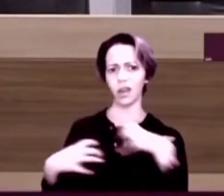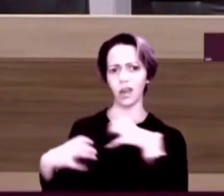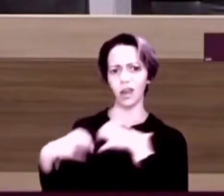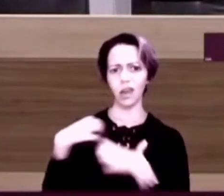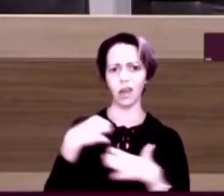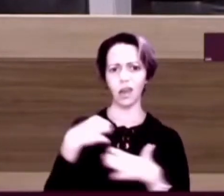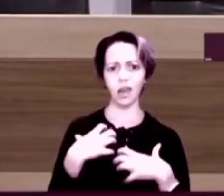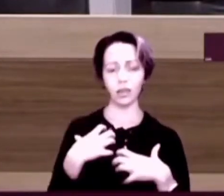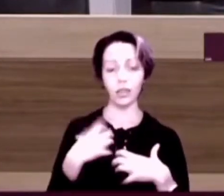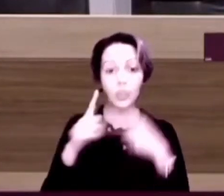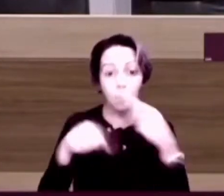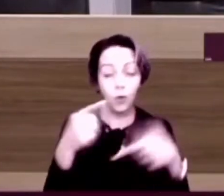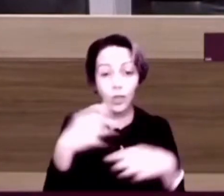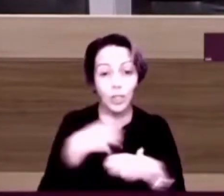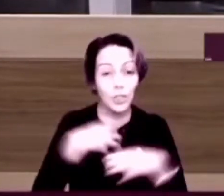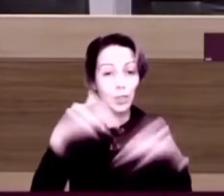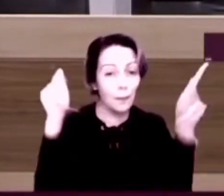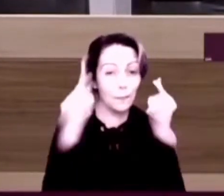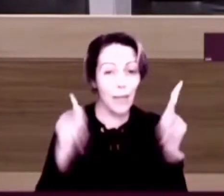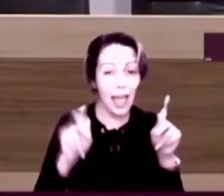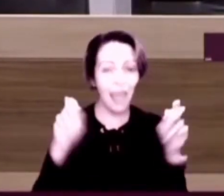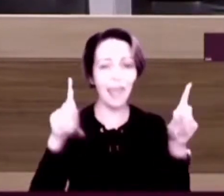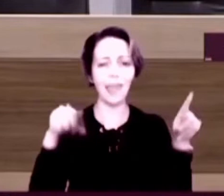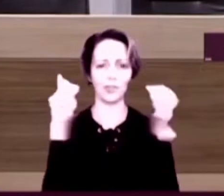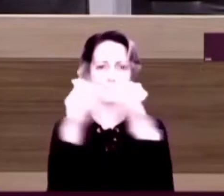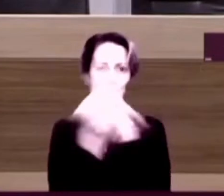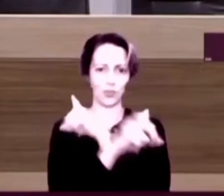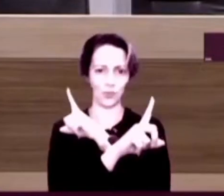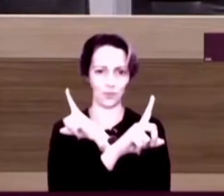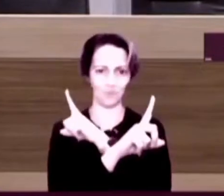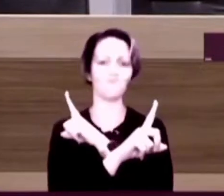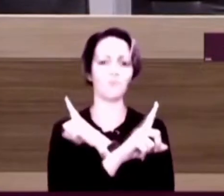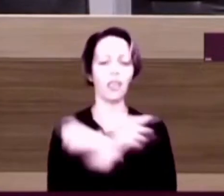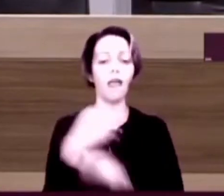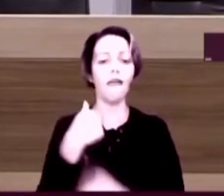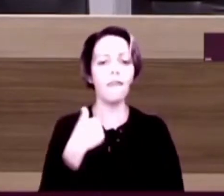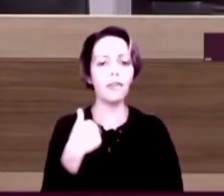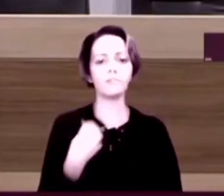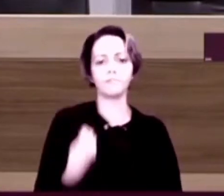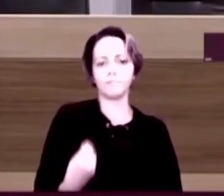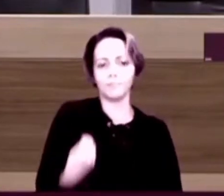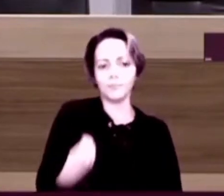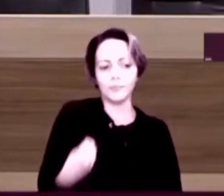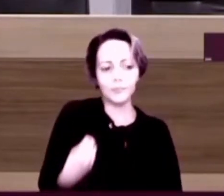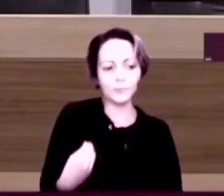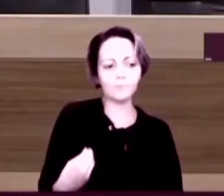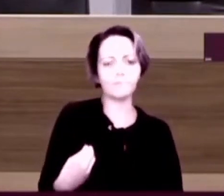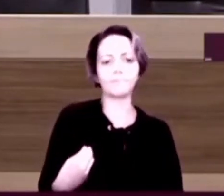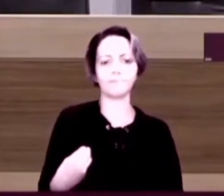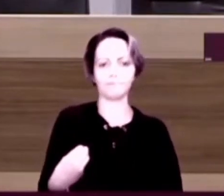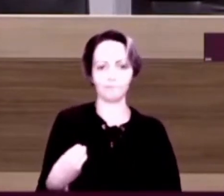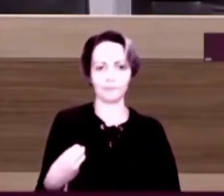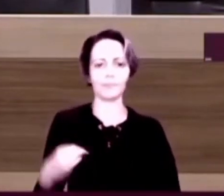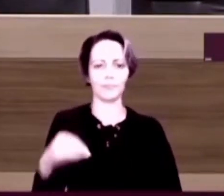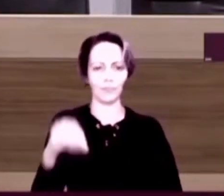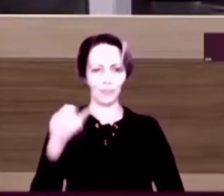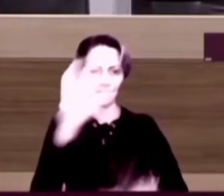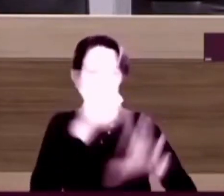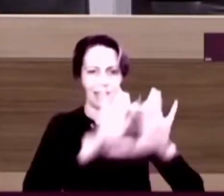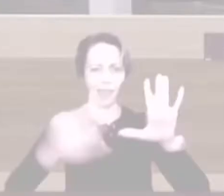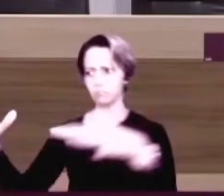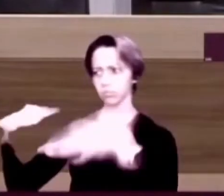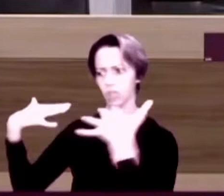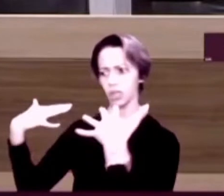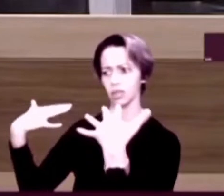existiram mas com a intensificação das redes sociais elas passaram a ser discriminadas mais